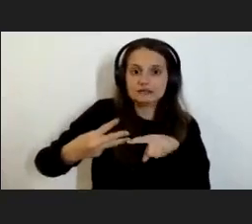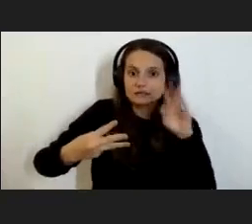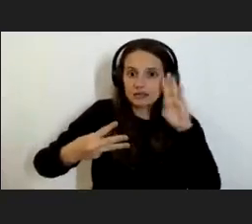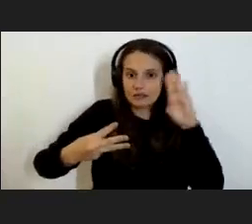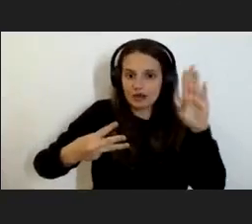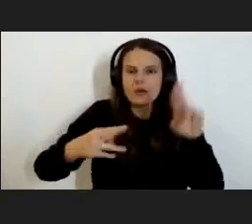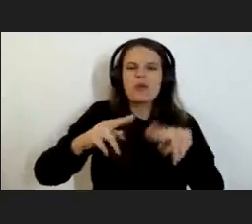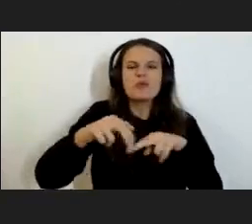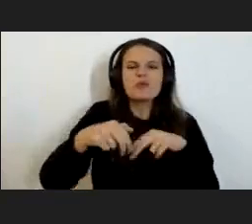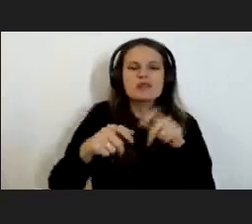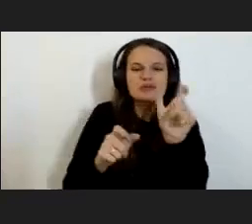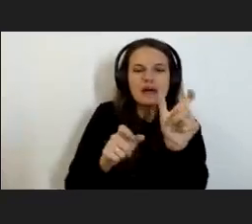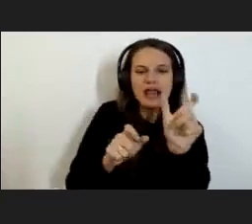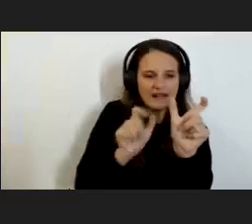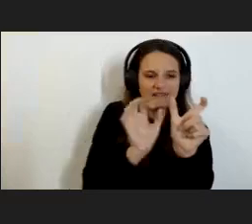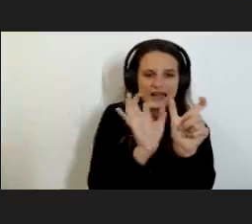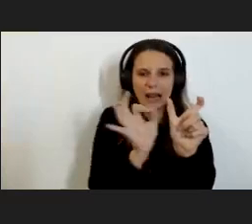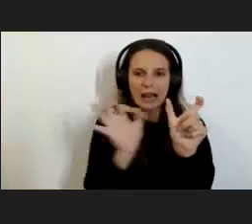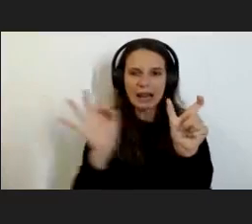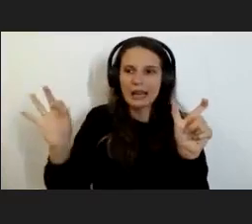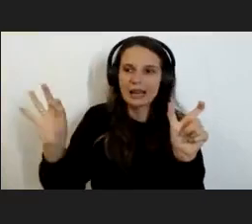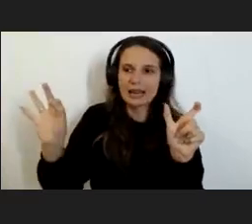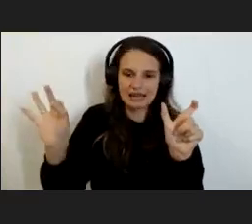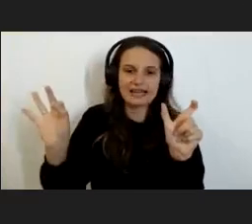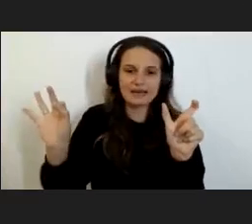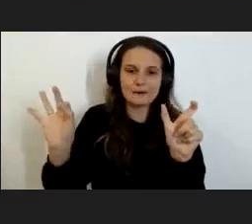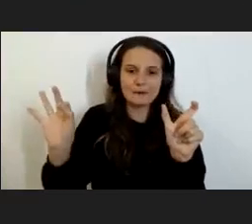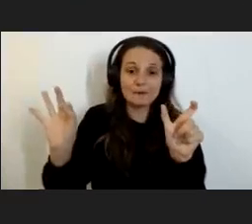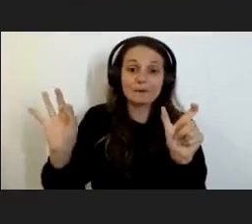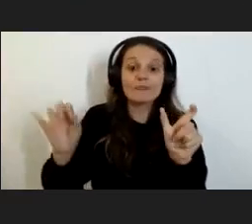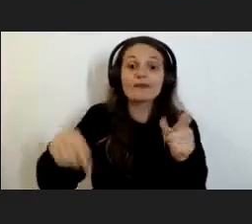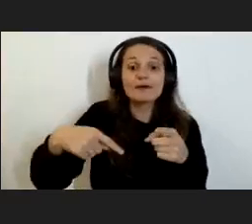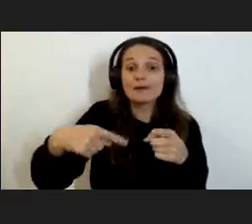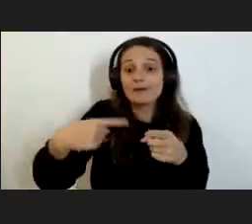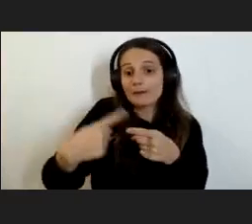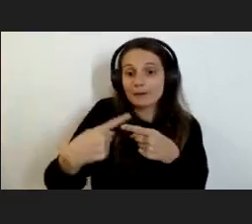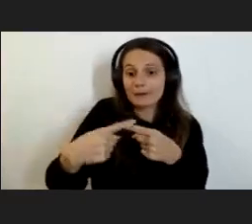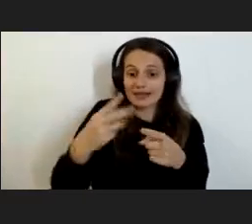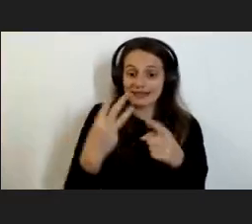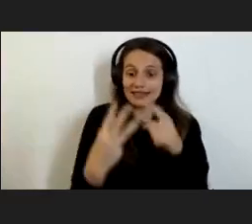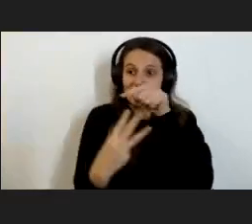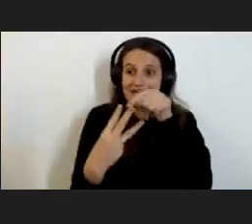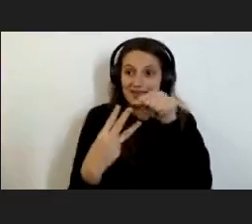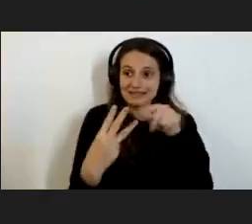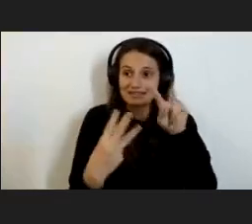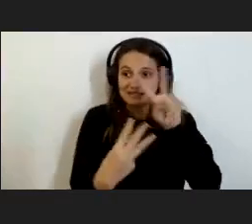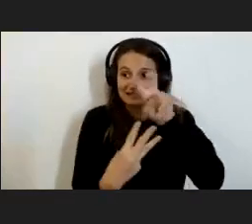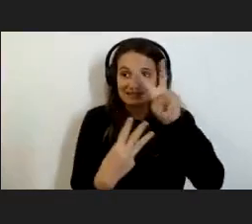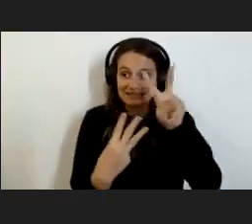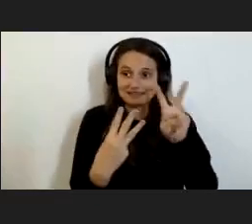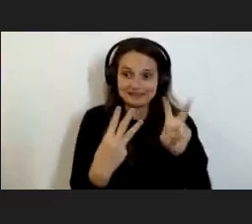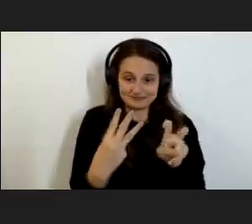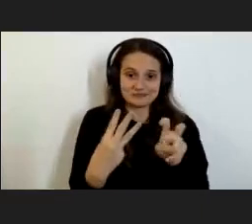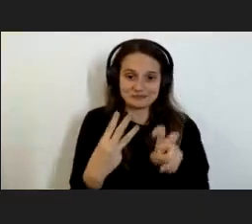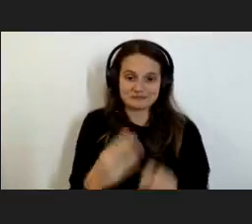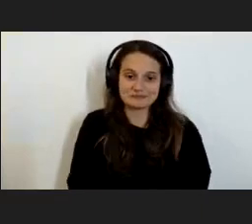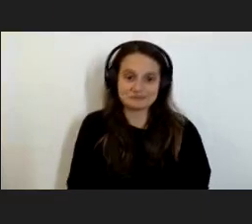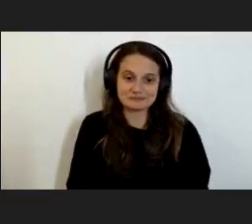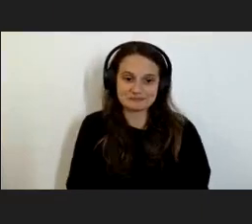imensa, esse palavrão para esses três sistemas que podem ser afetados,